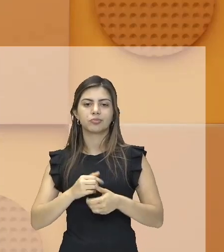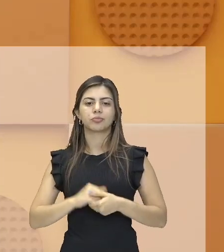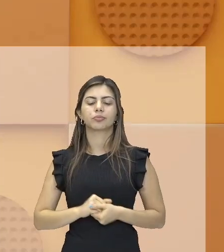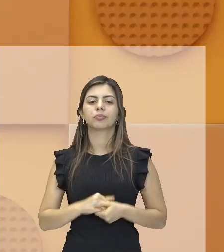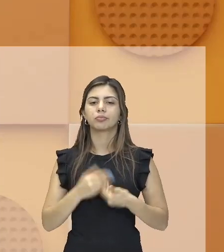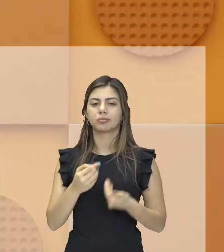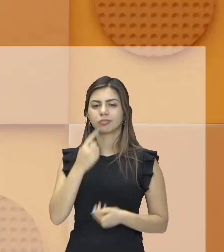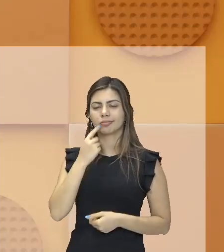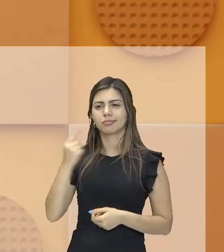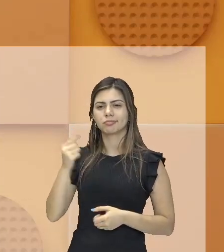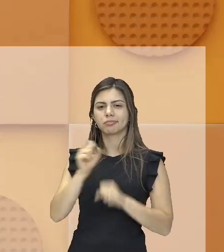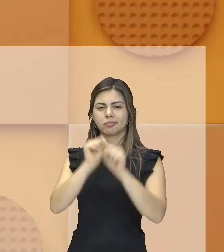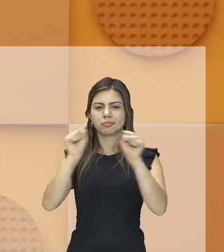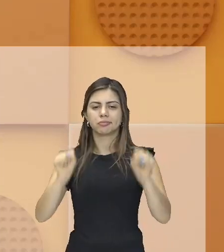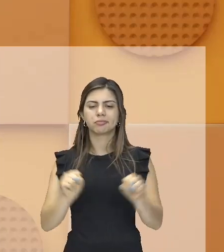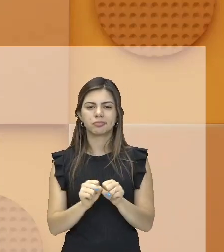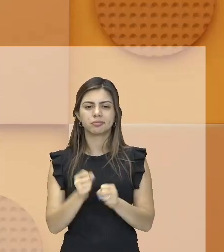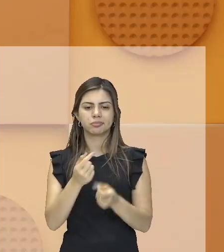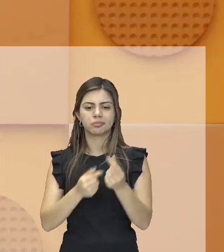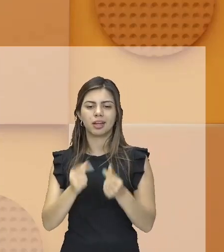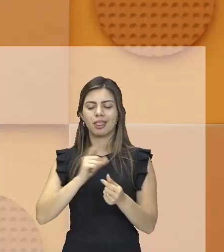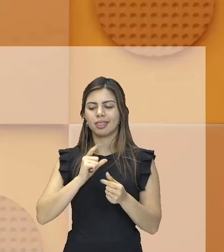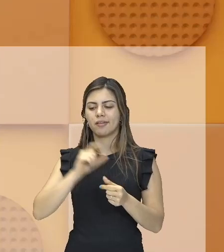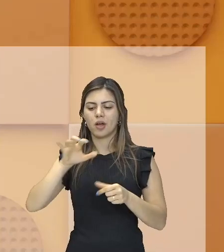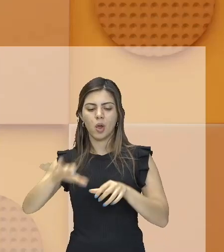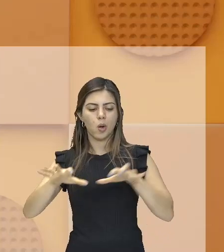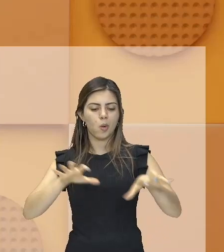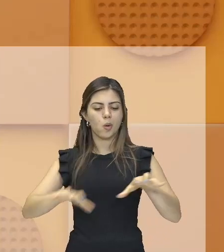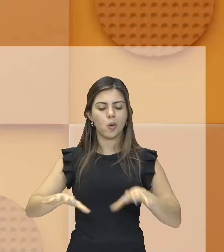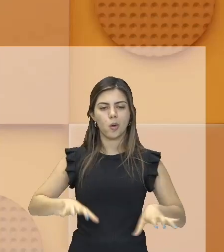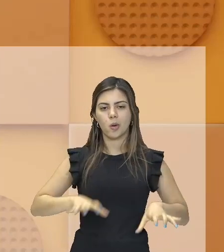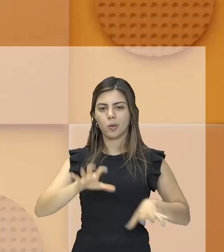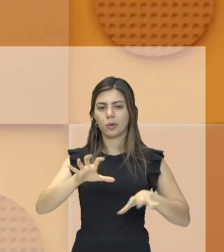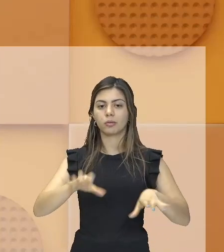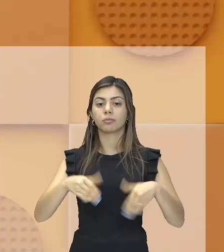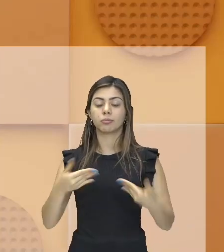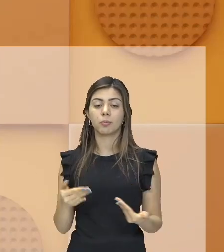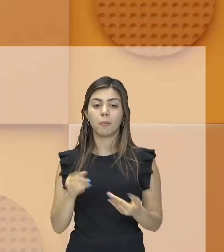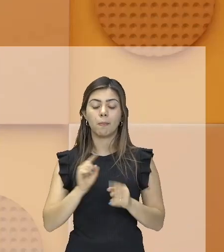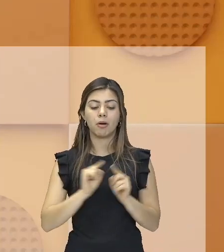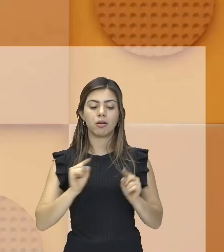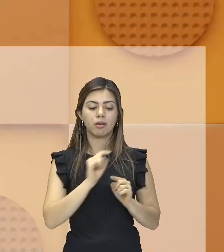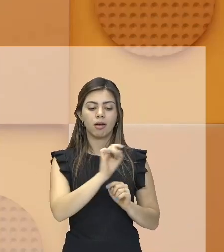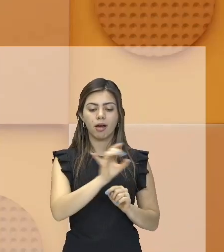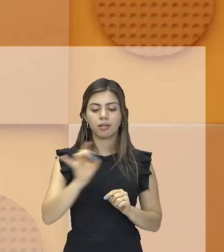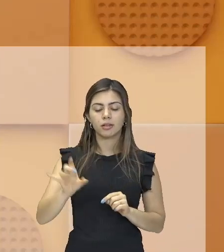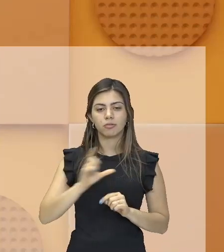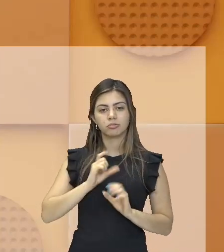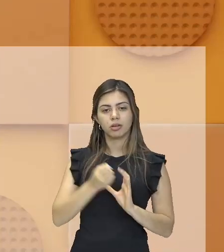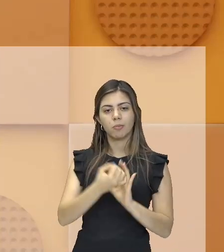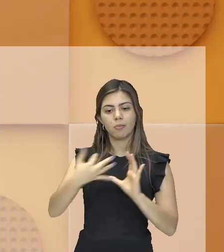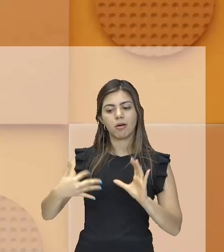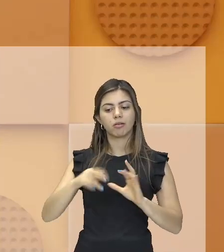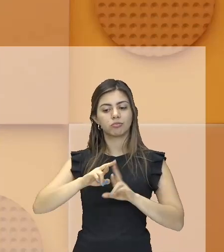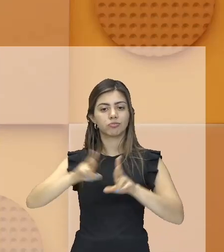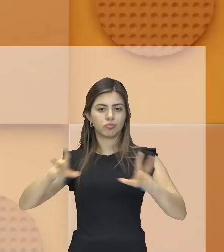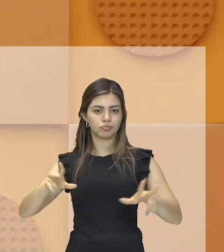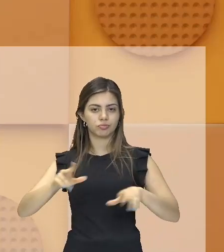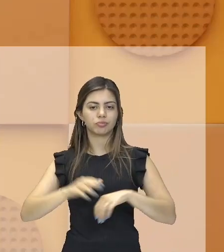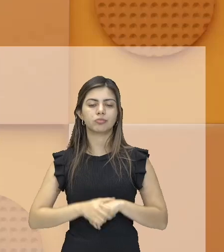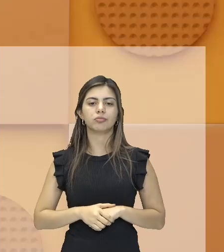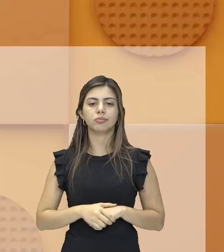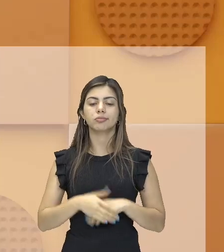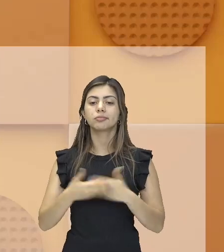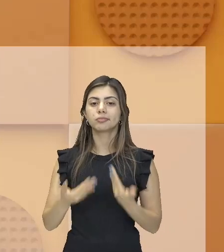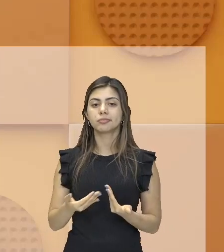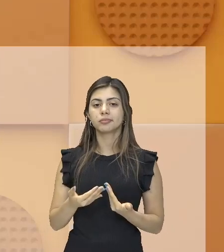que o mercantilismo ele existiu em vários territórios, porém, cada um vai ter uma característica, né, diferente.